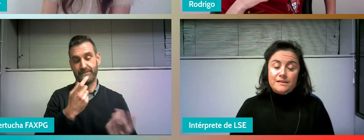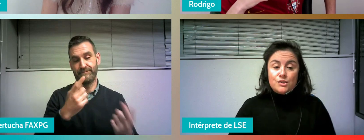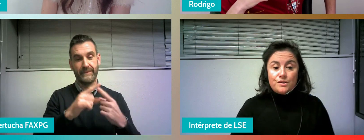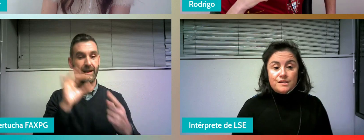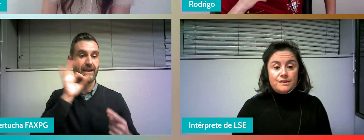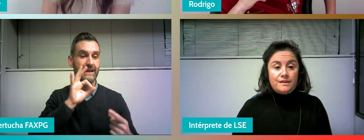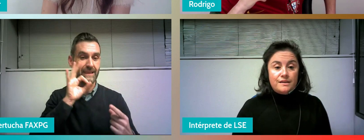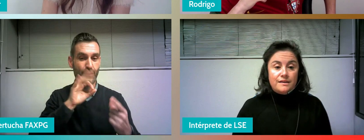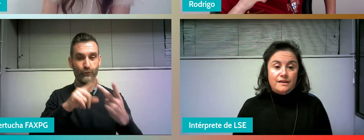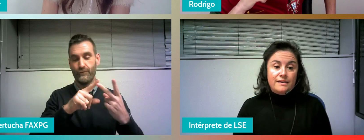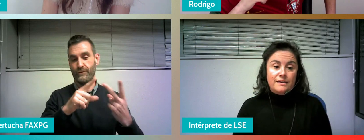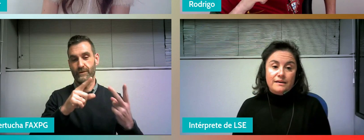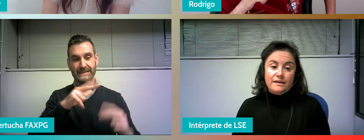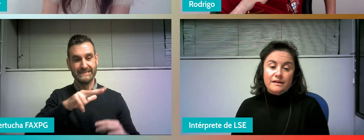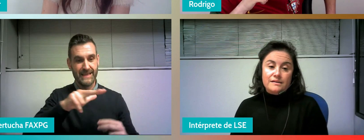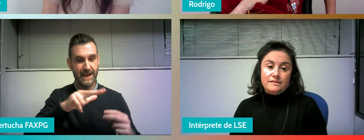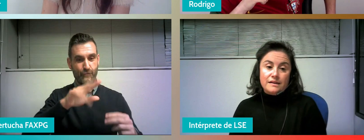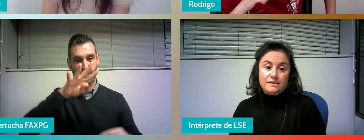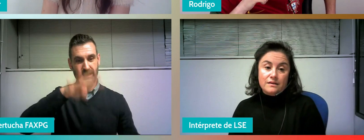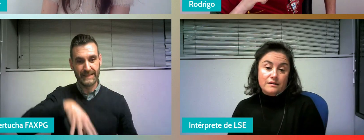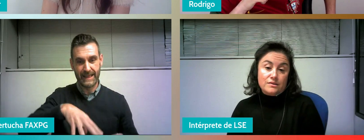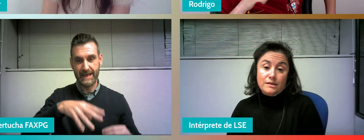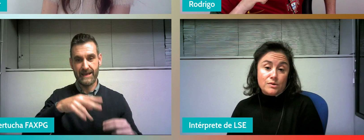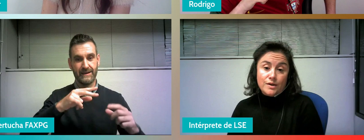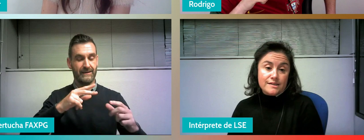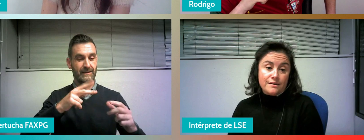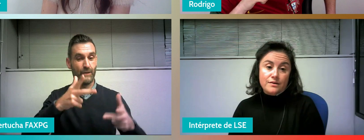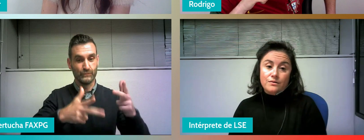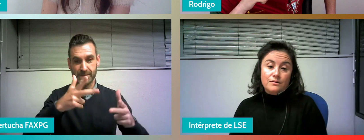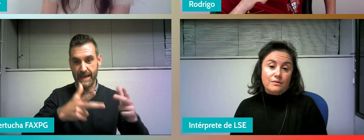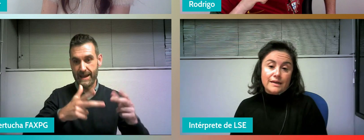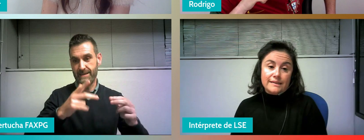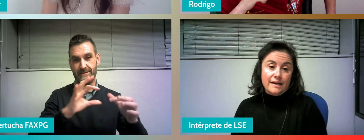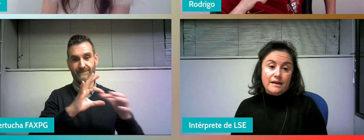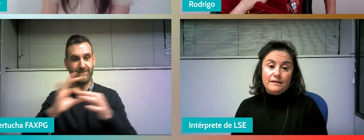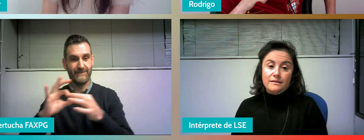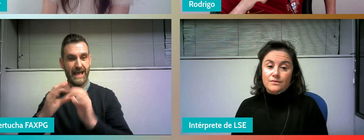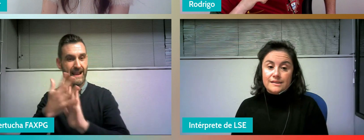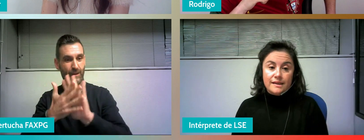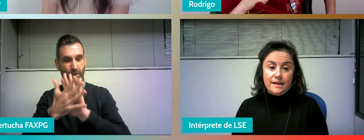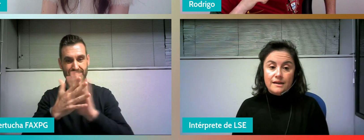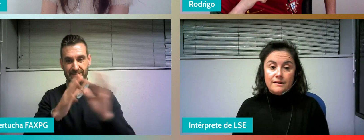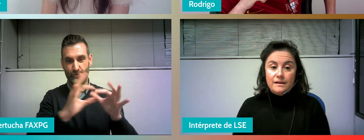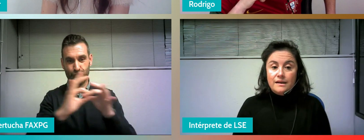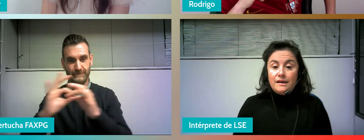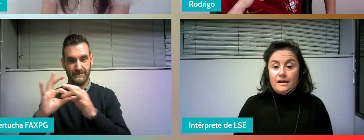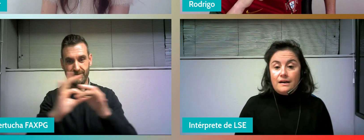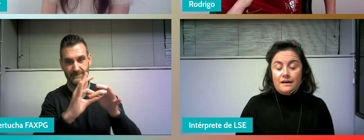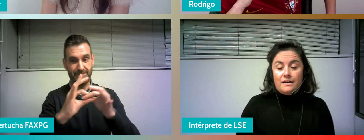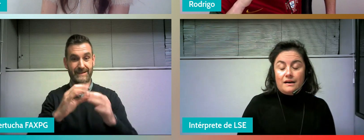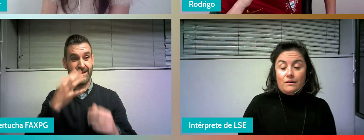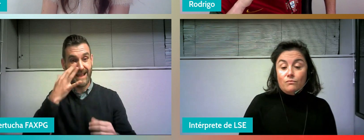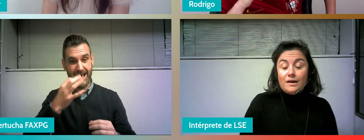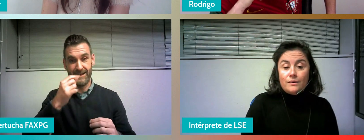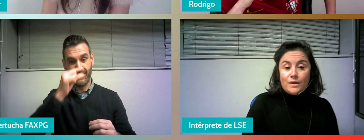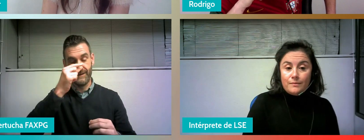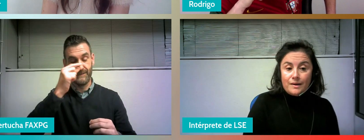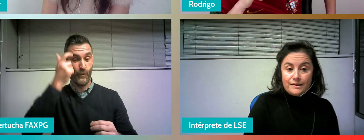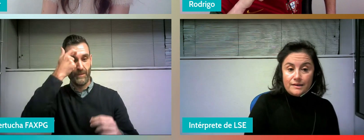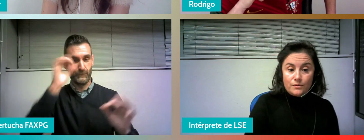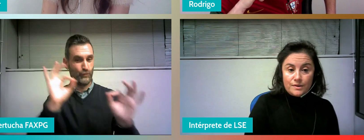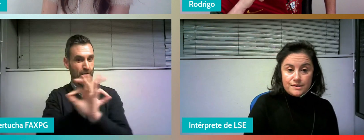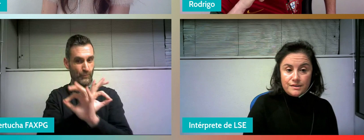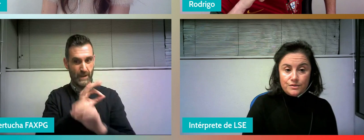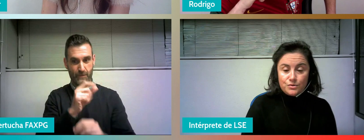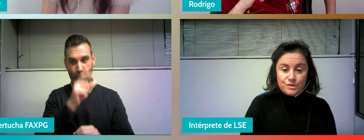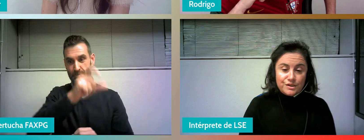Moitas veces asociase as linguas orais, decir, o catalán, o castelán, a unha lingua equivalente